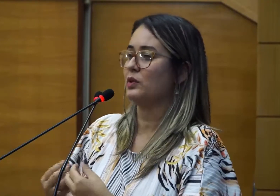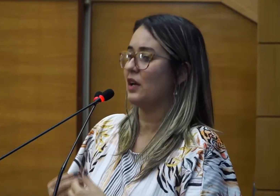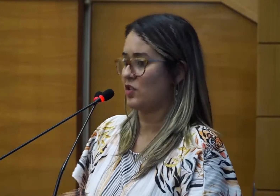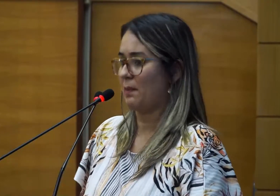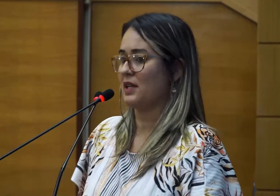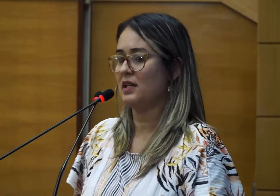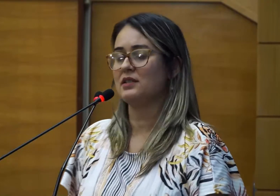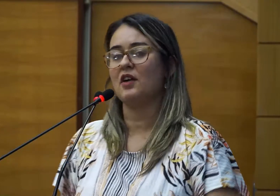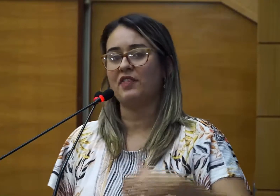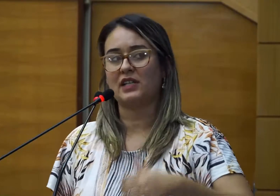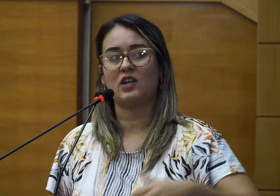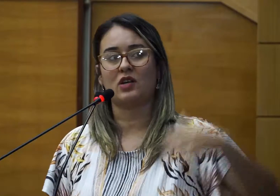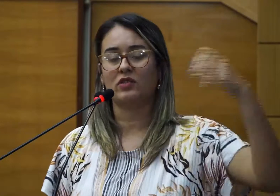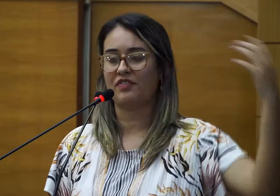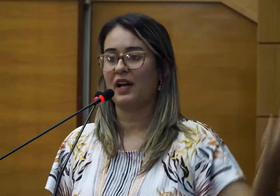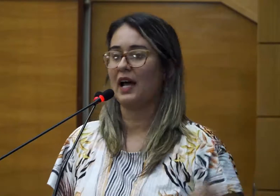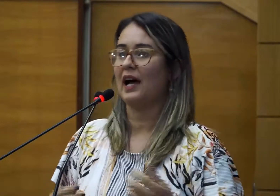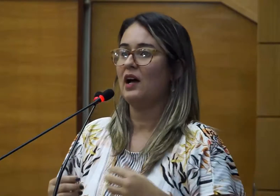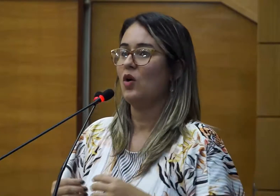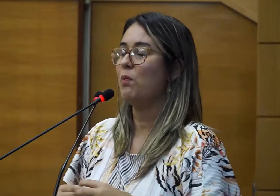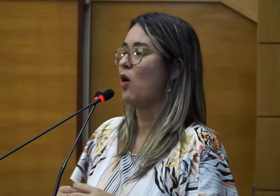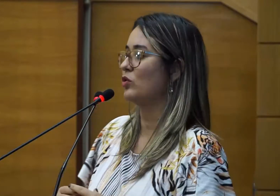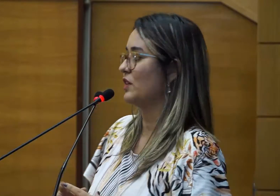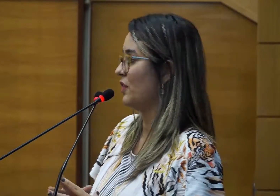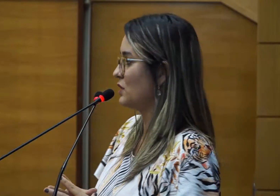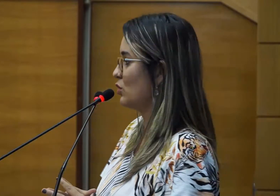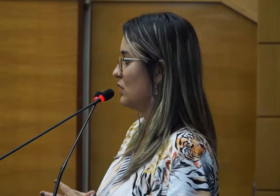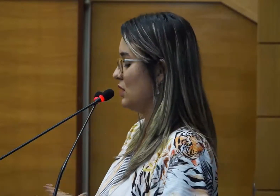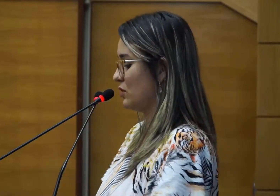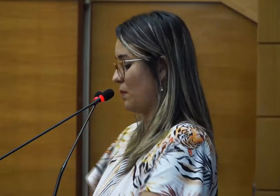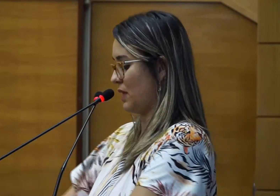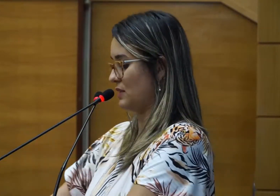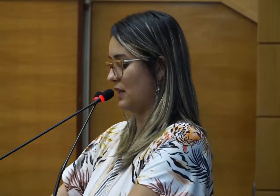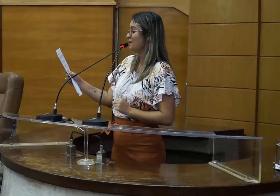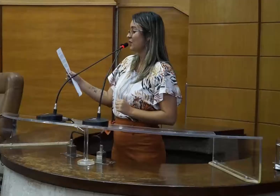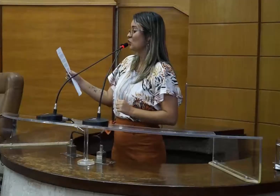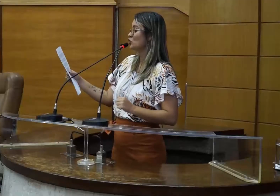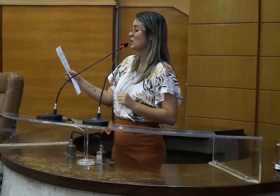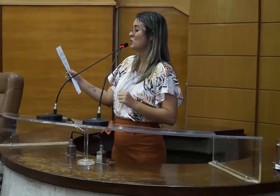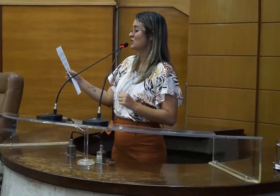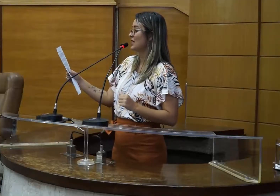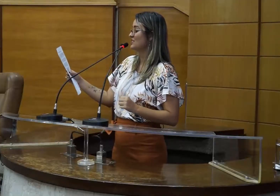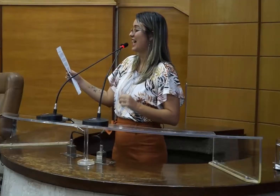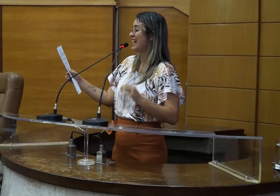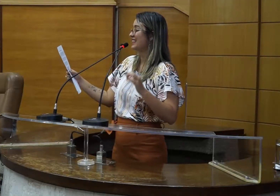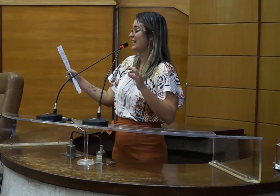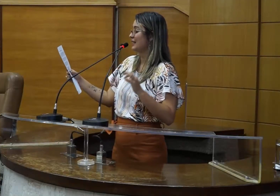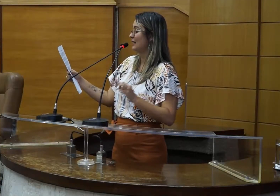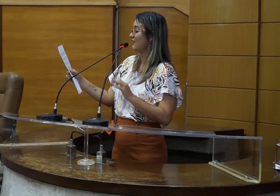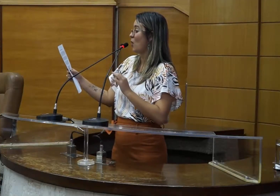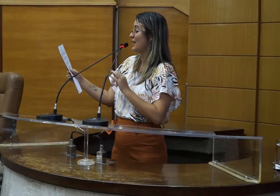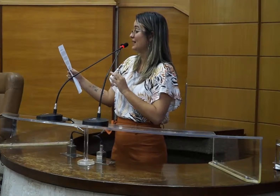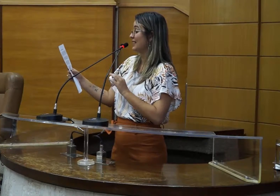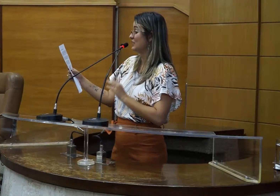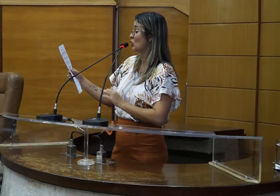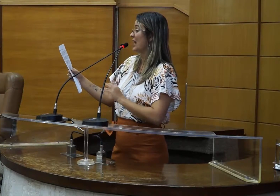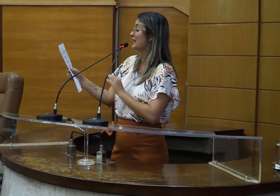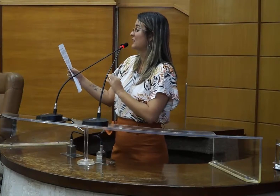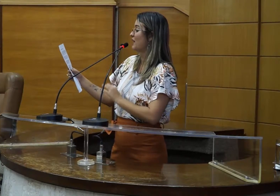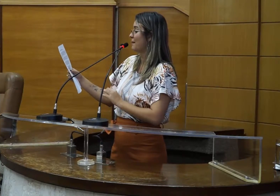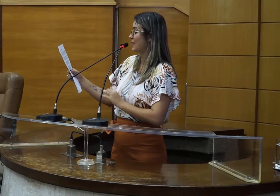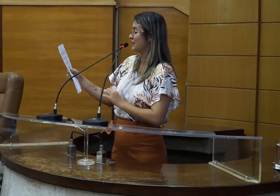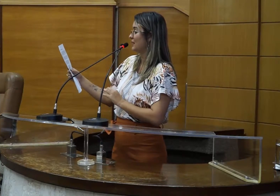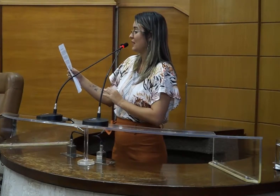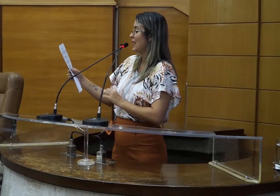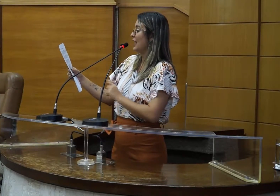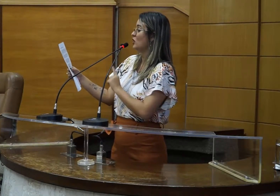2018 mostram que apareceram 327 casos no país, 55 em Sergipe e registro